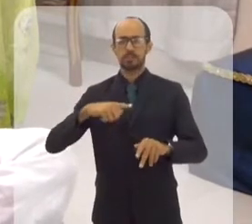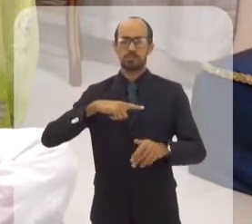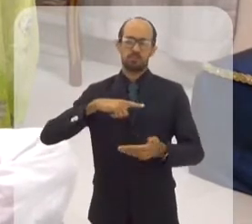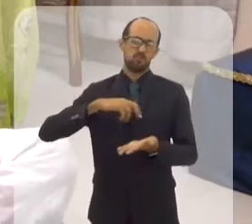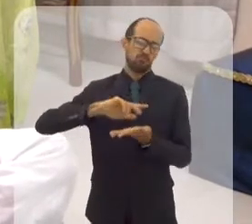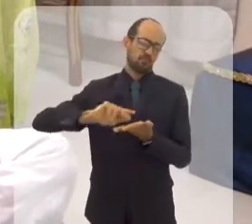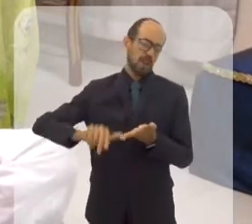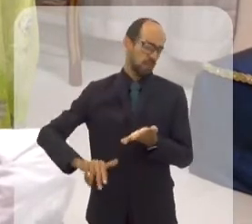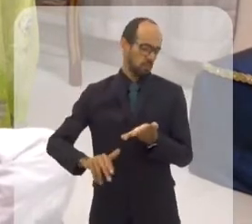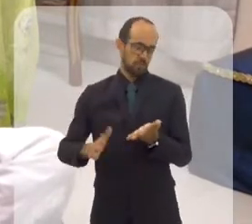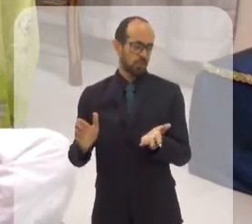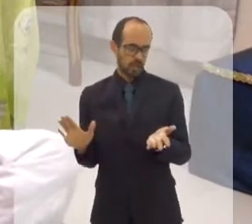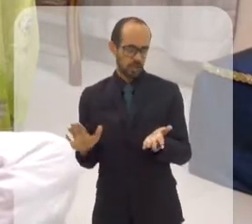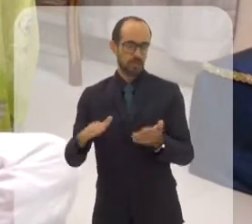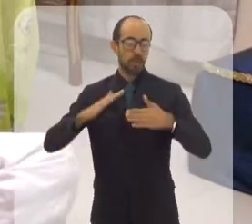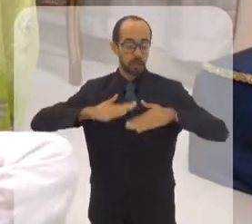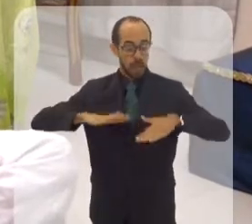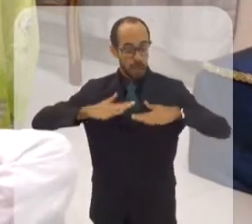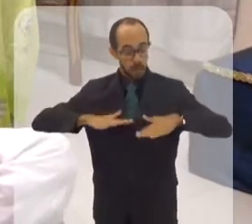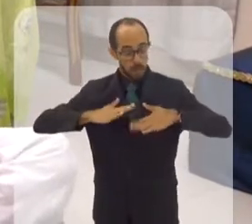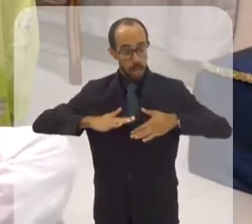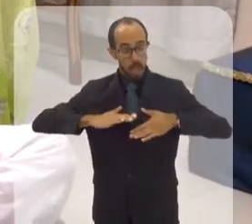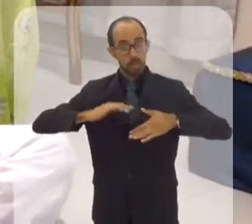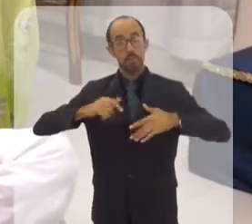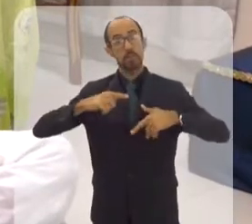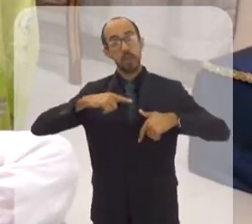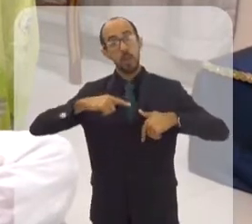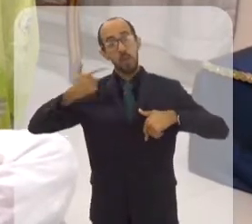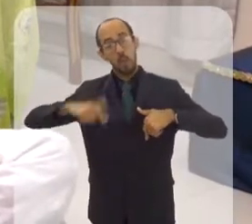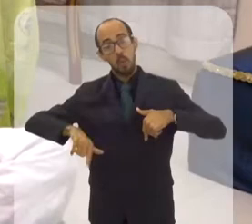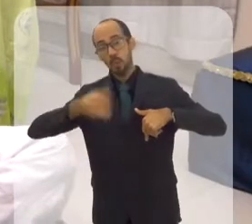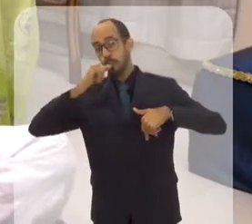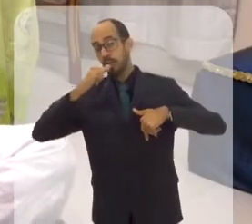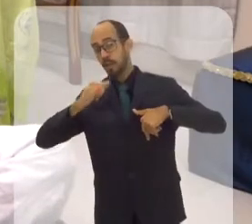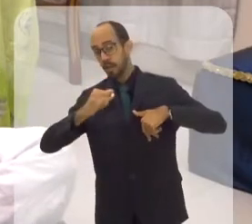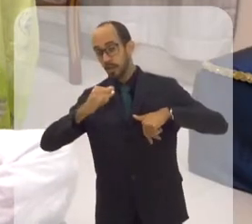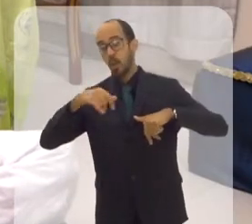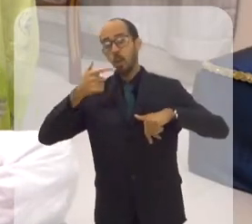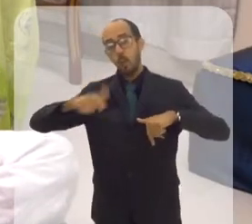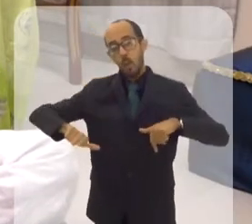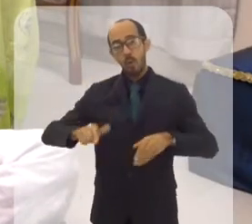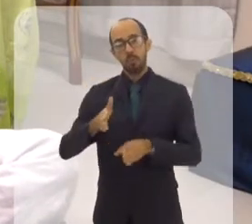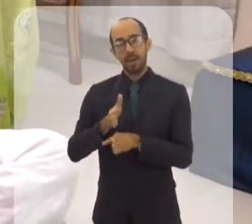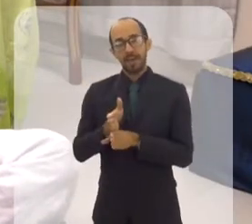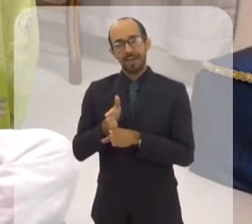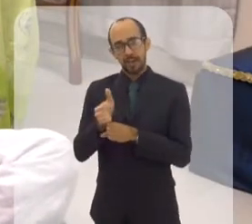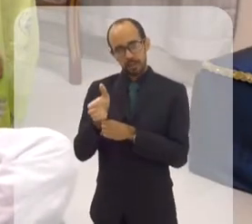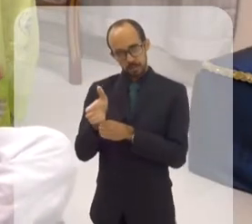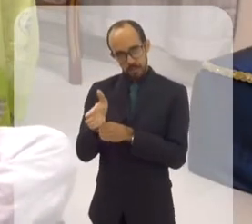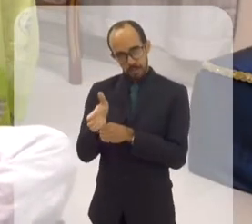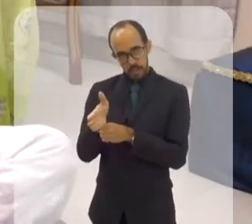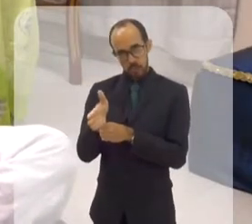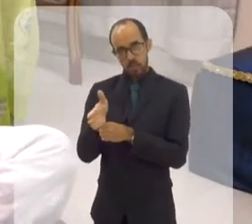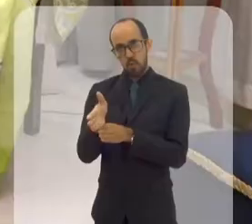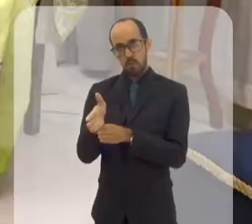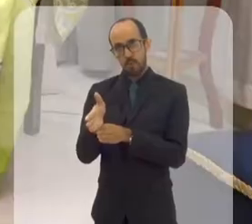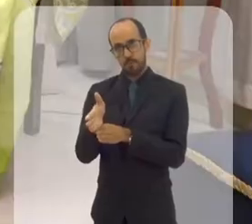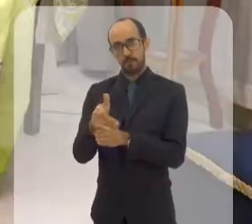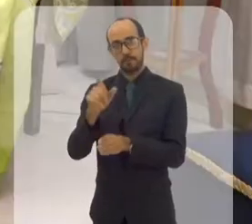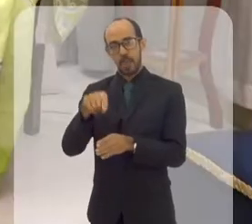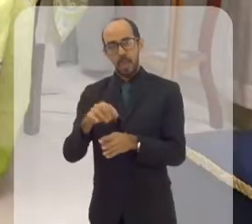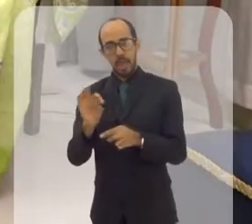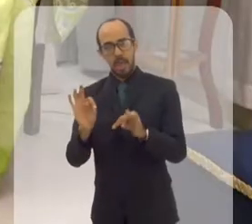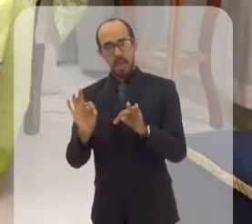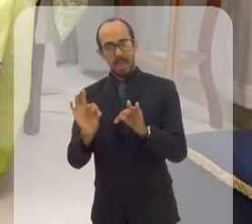Sim. Você Você sabe. tem pranayamas calmantes, energizantes e equilibrantes. Ou seja, são técnicas